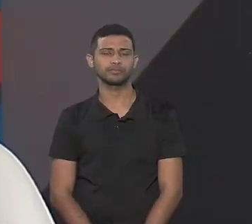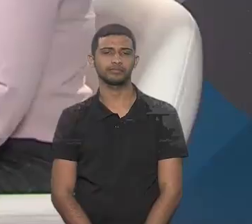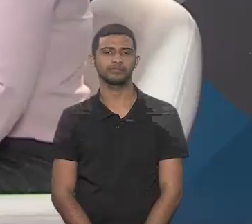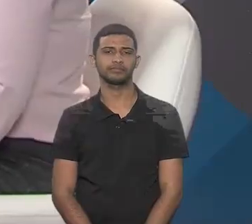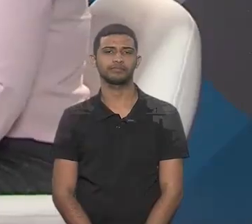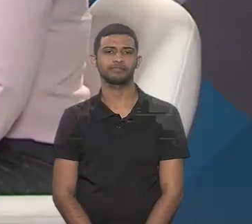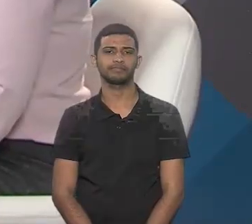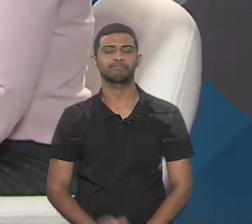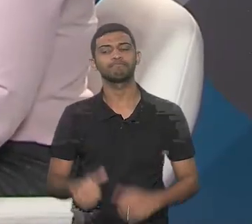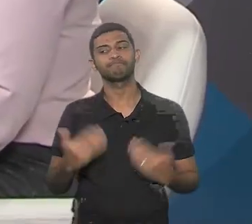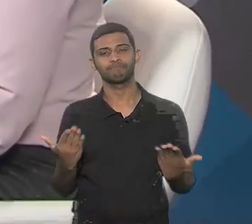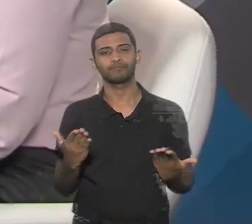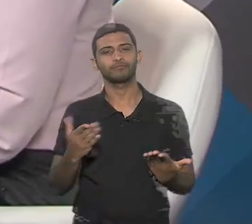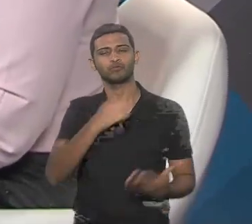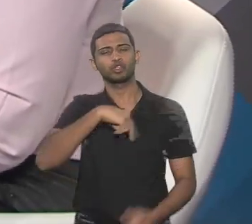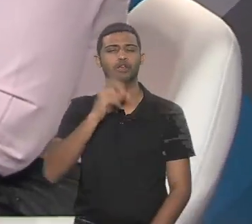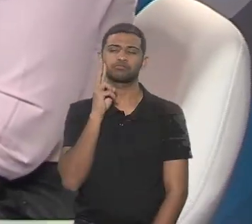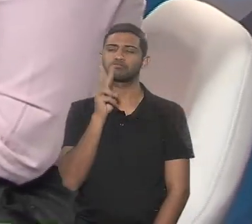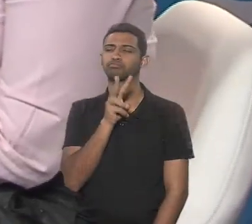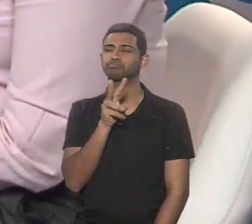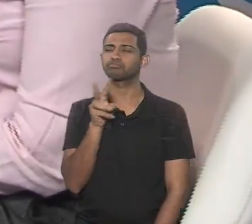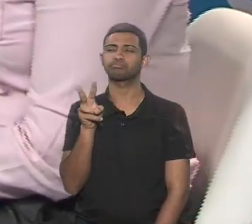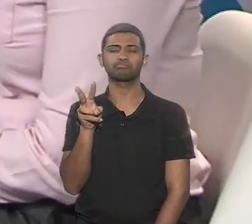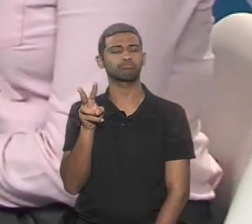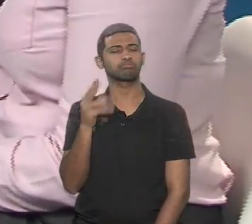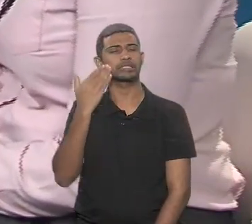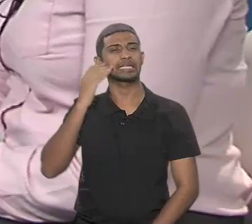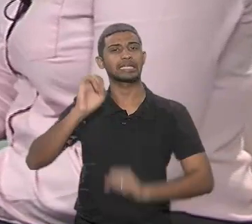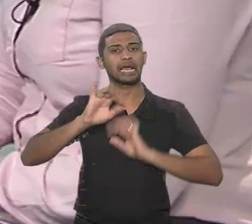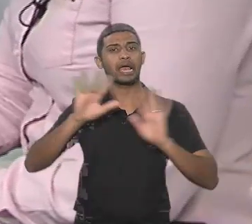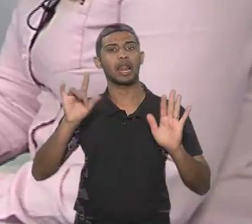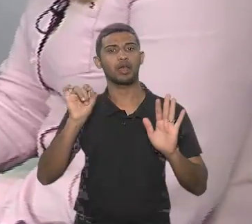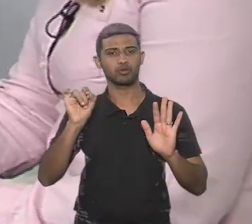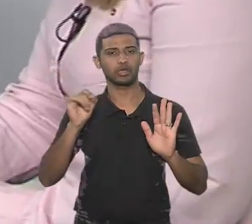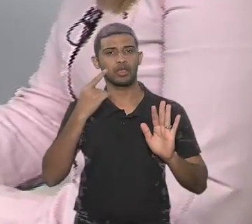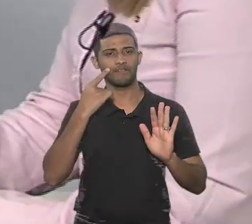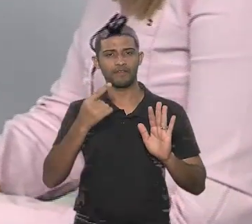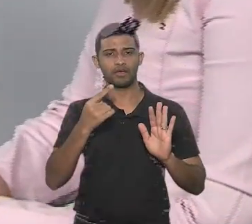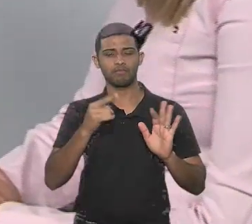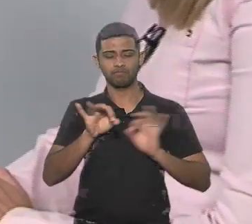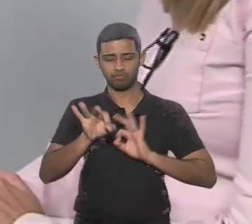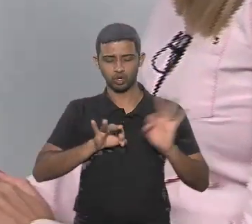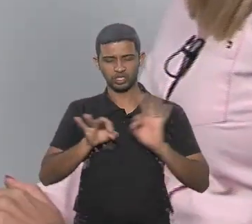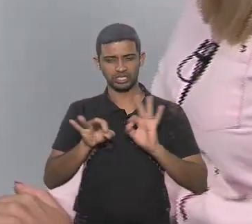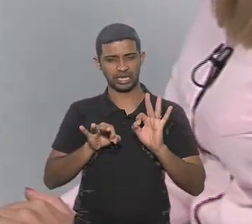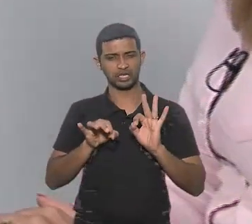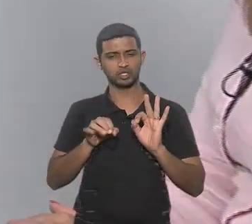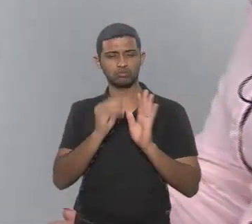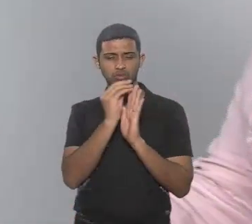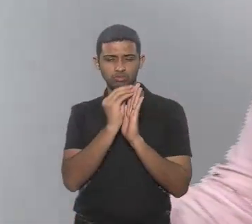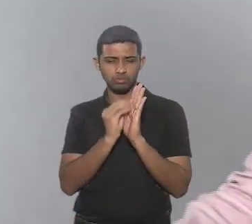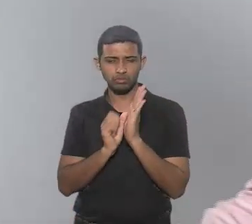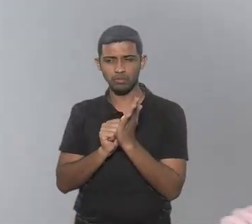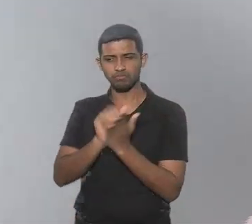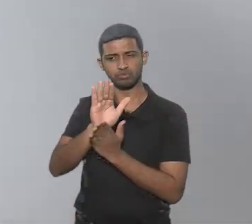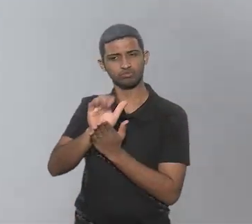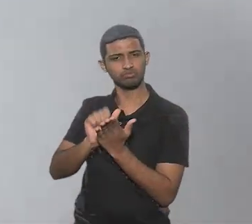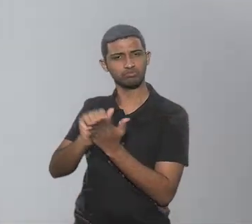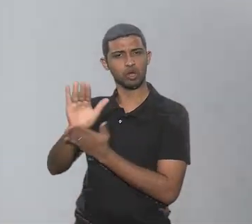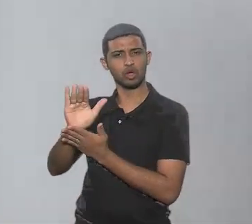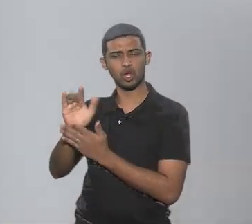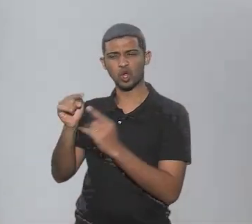quê? Então, porque nós entendemos que o processo de expulsão não pode